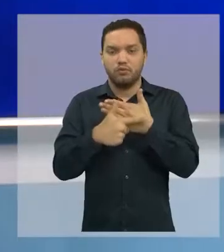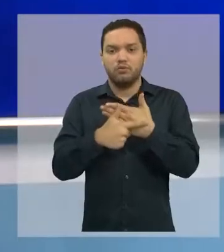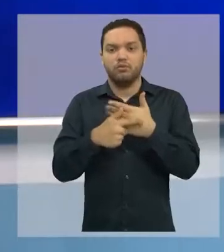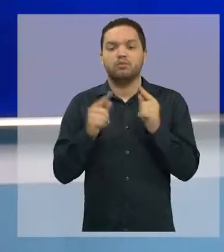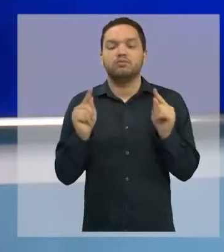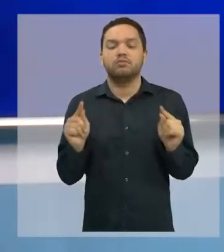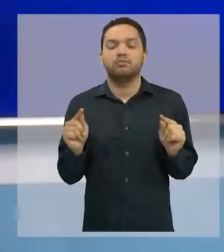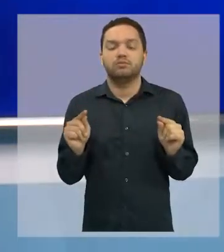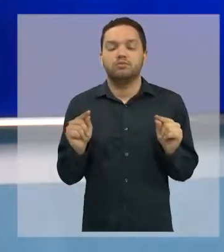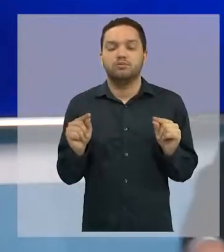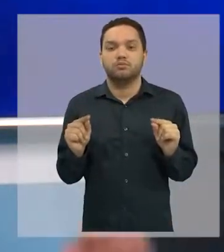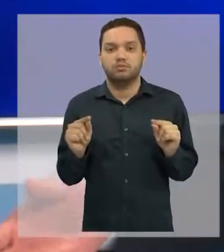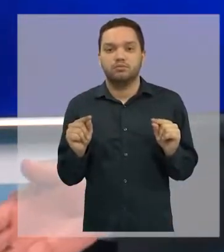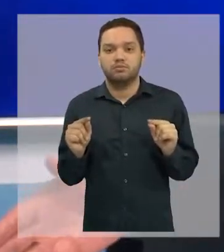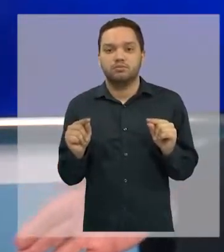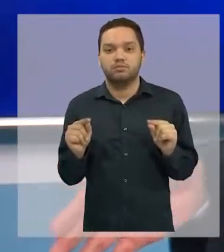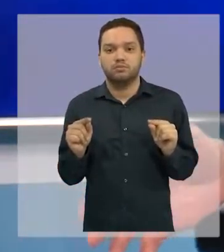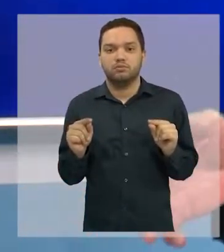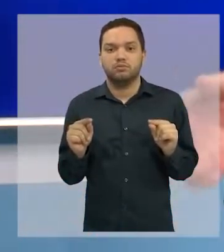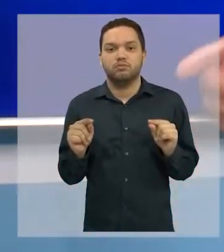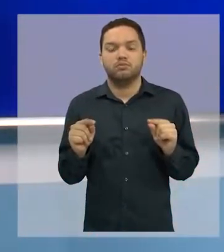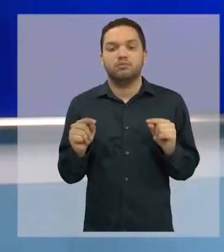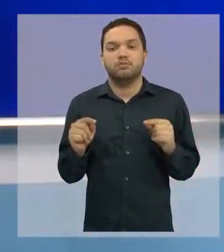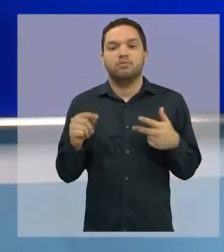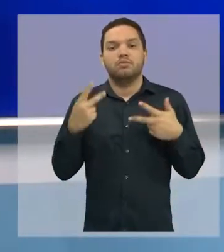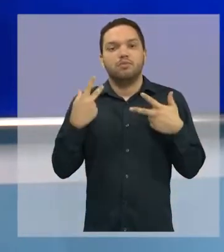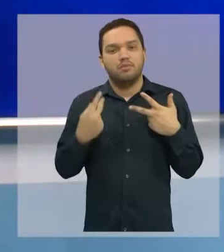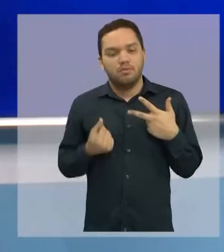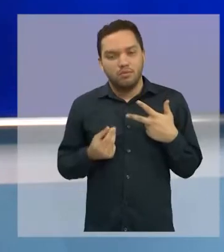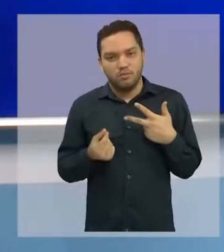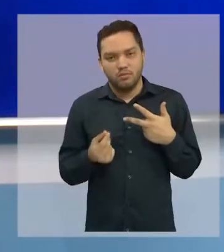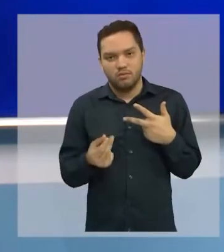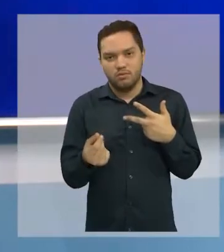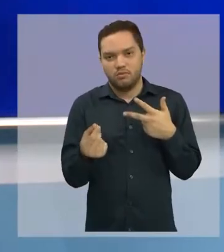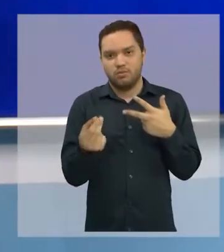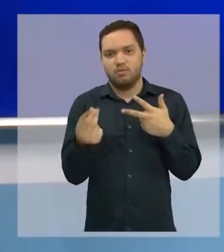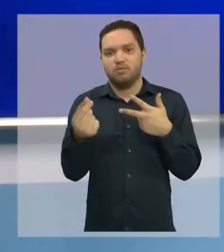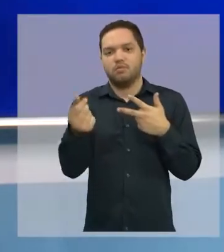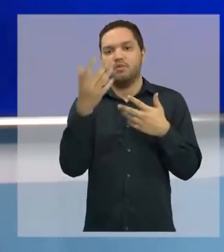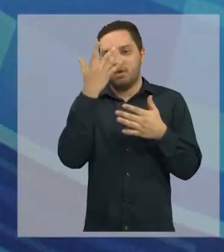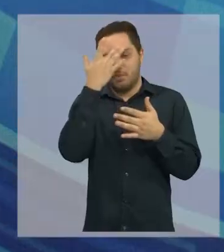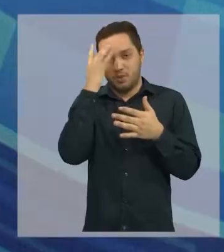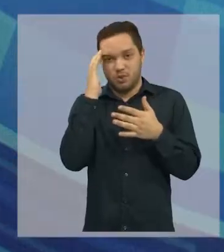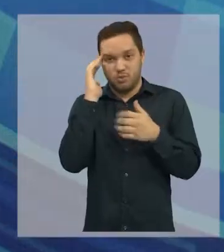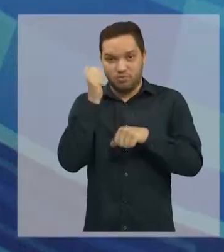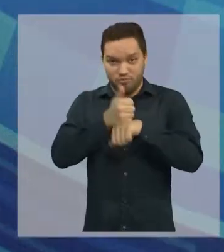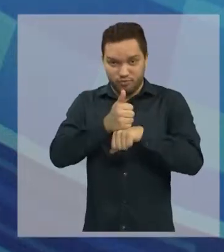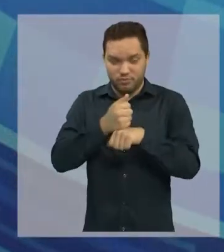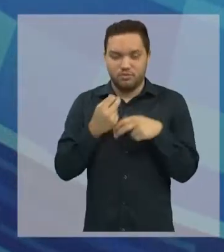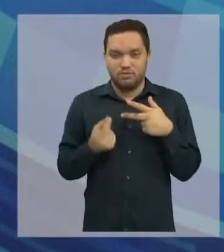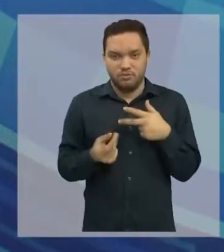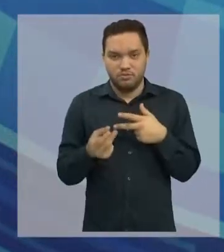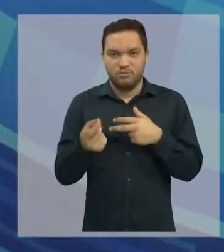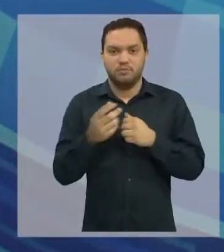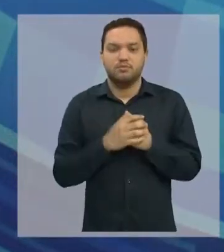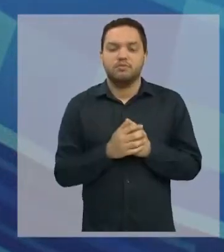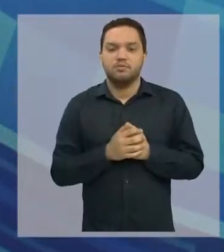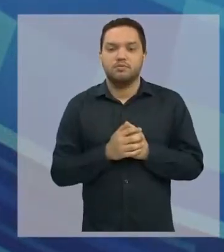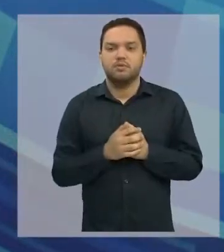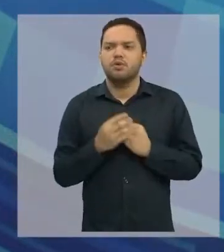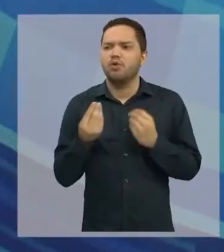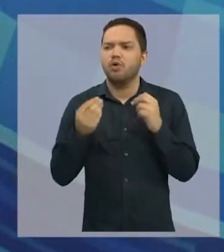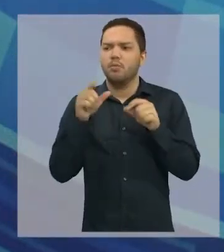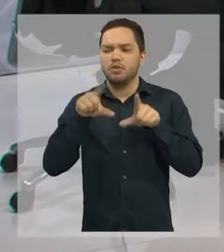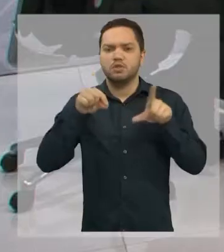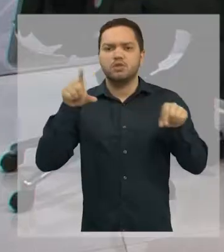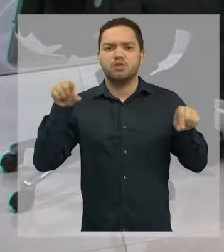quer dizer, longevo em termos de participação dos seus integrantes. Critérios para a escolha desses